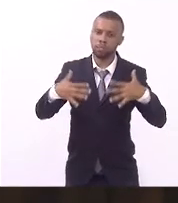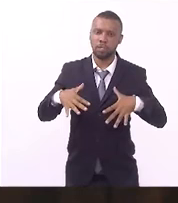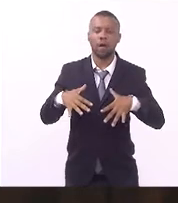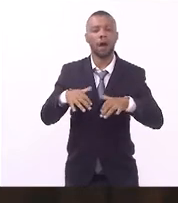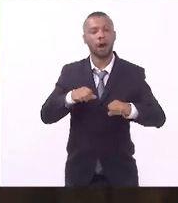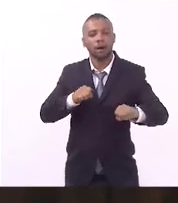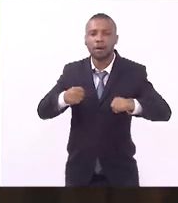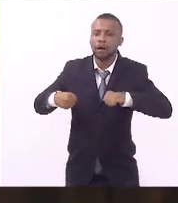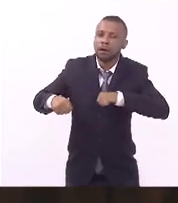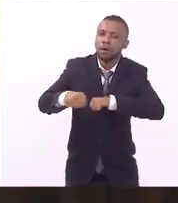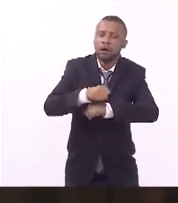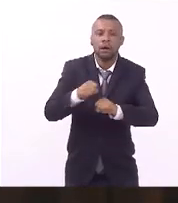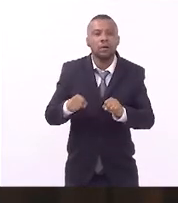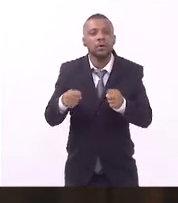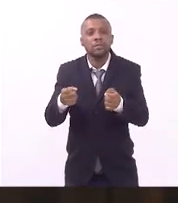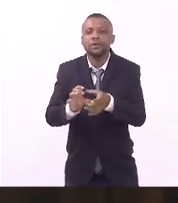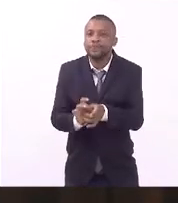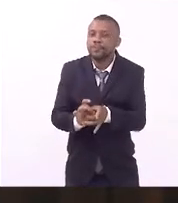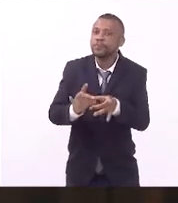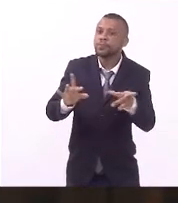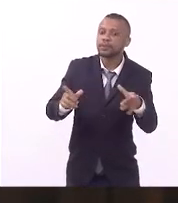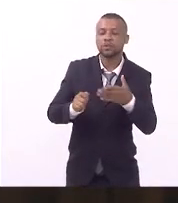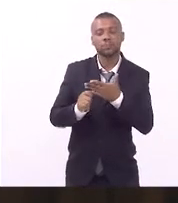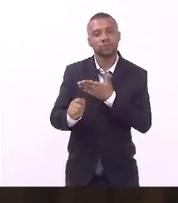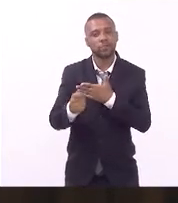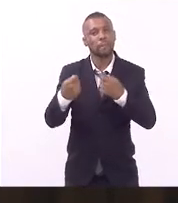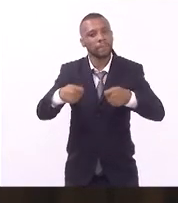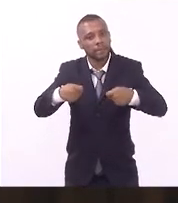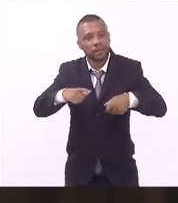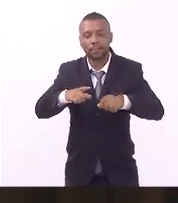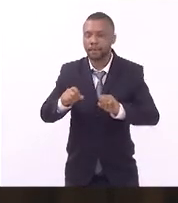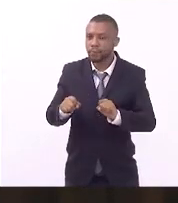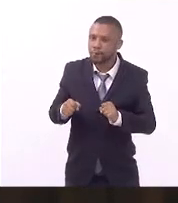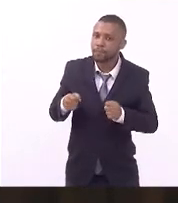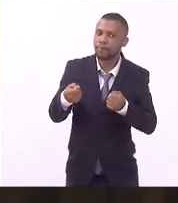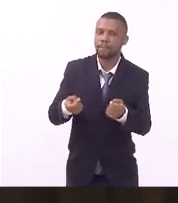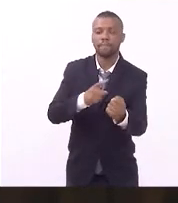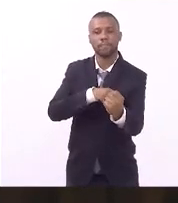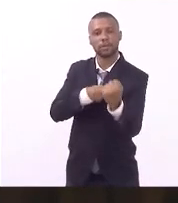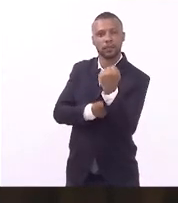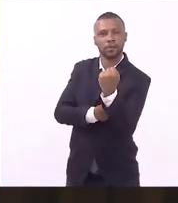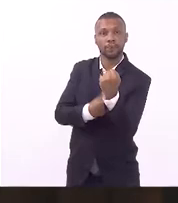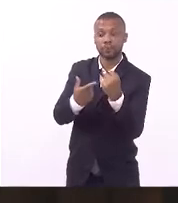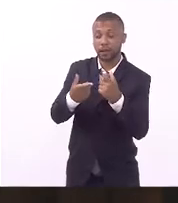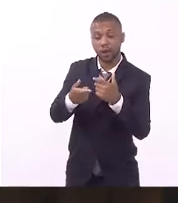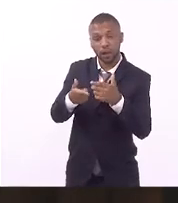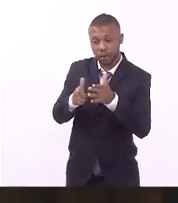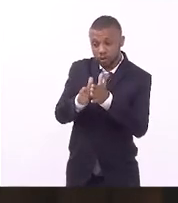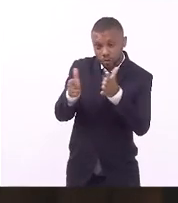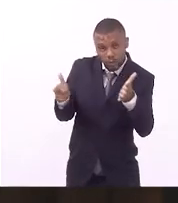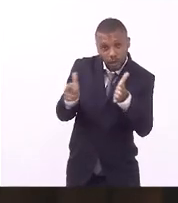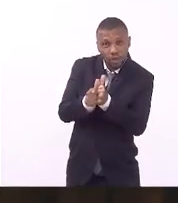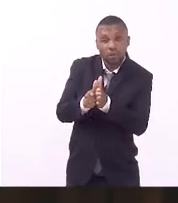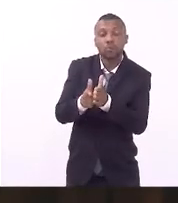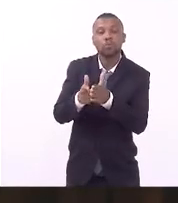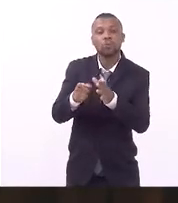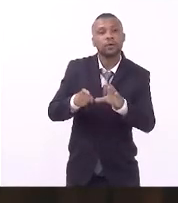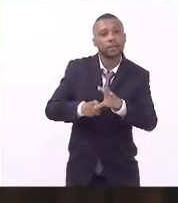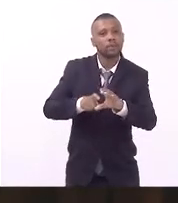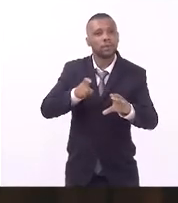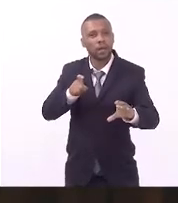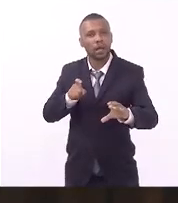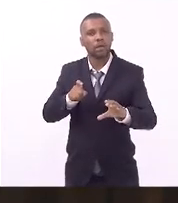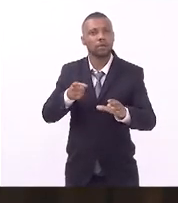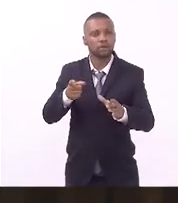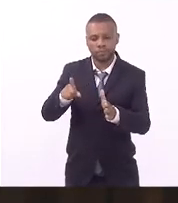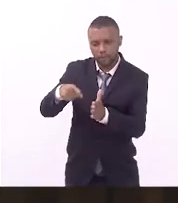da liberdade de imprensa precisa ser cada vez mais fortalecida. Sem jornalismo independente e sério, corremos o risco de